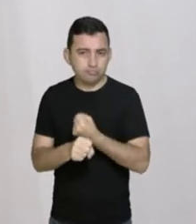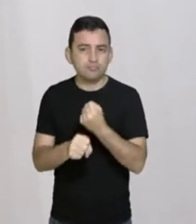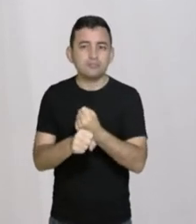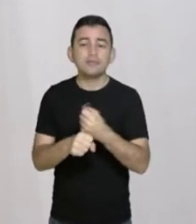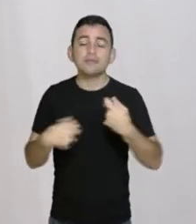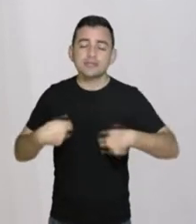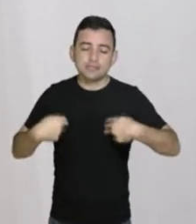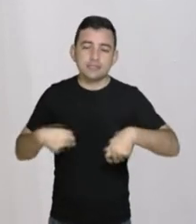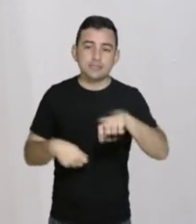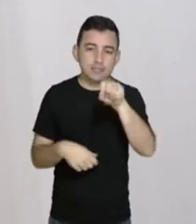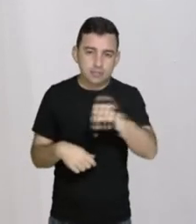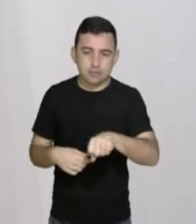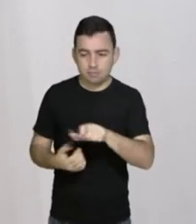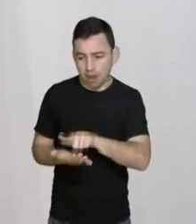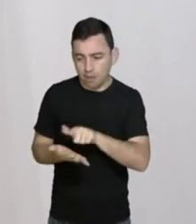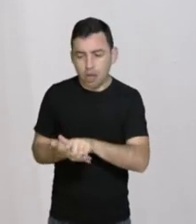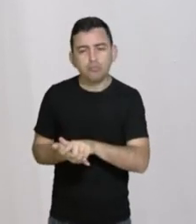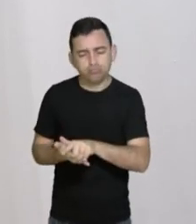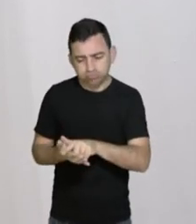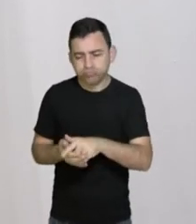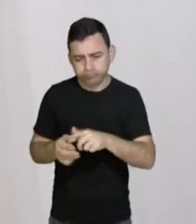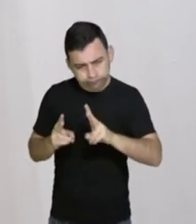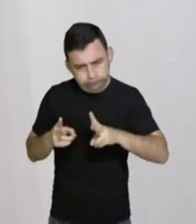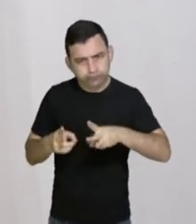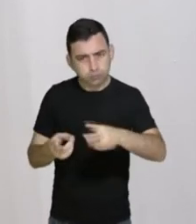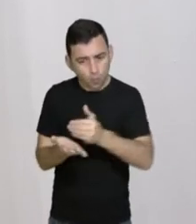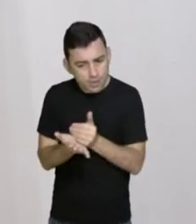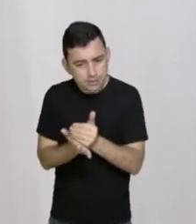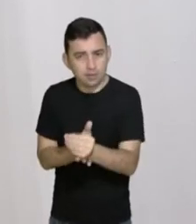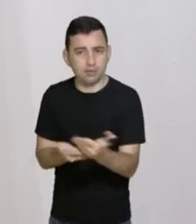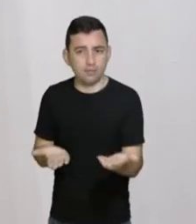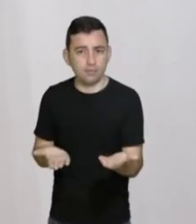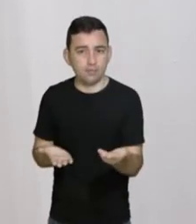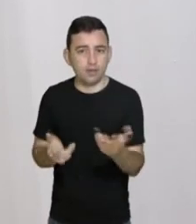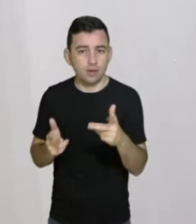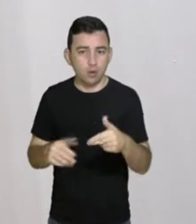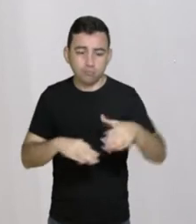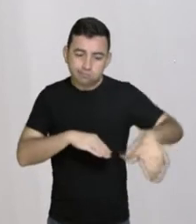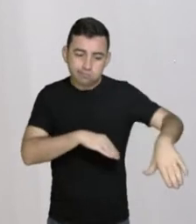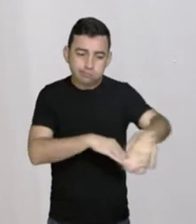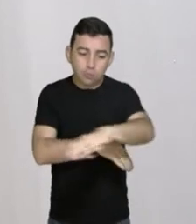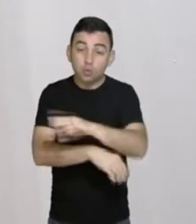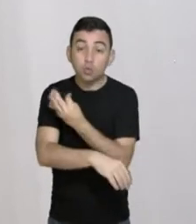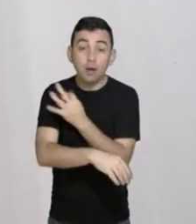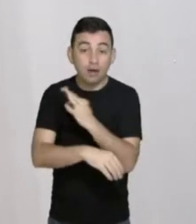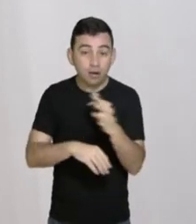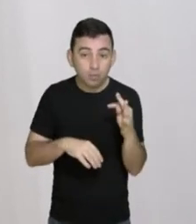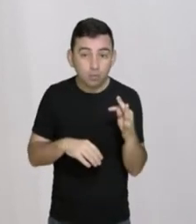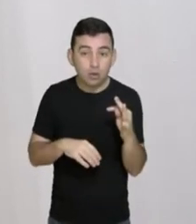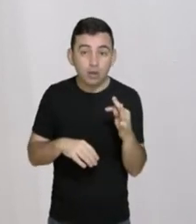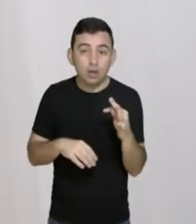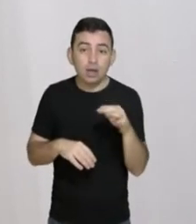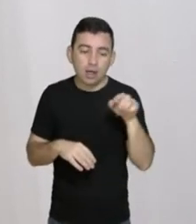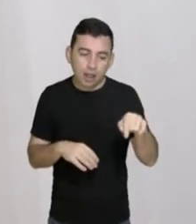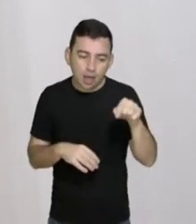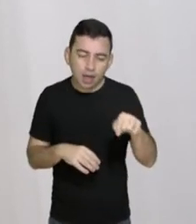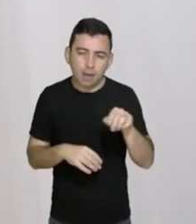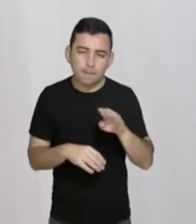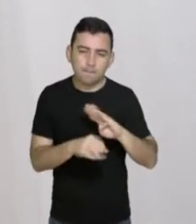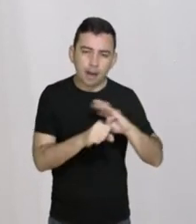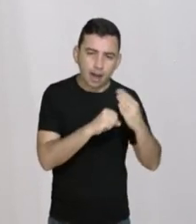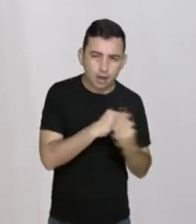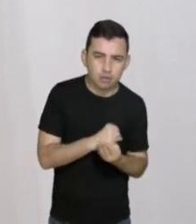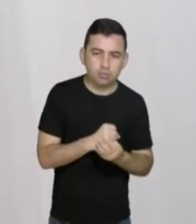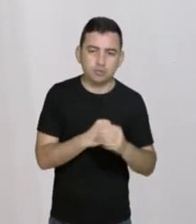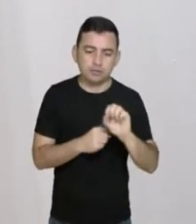do papel. Cito aqui algumas, como o anel viário da cidade de Tubarão, que liga o bairro São Cristóvão a